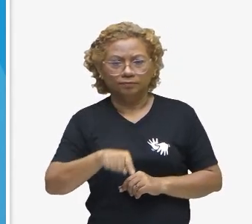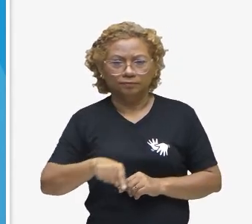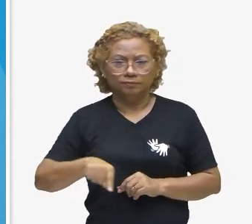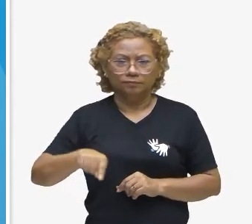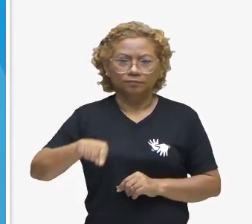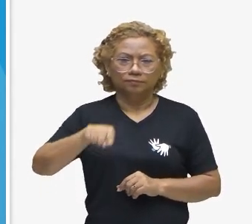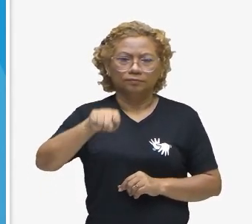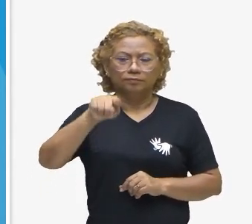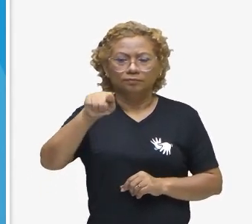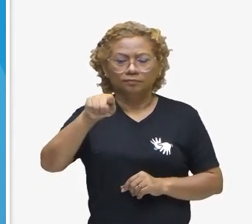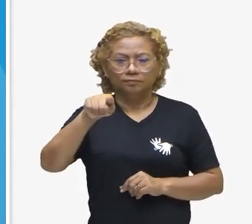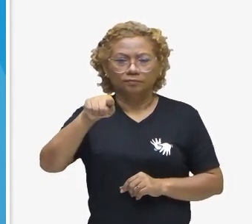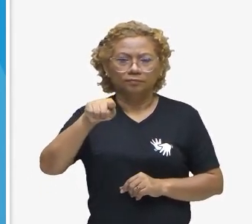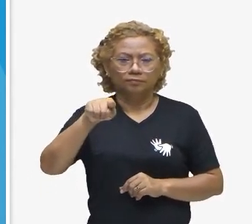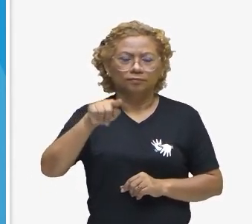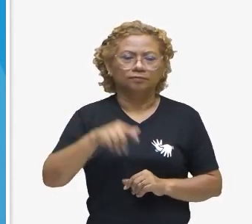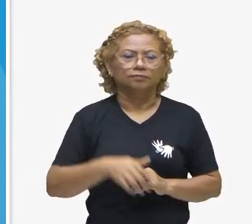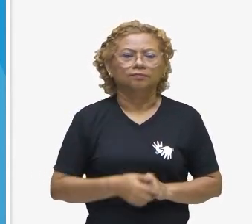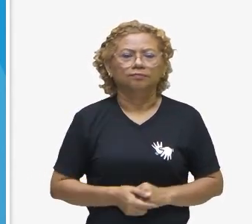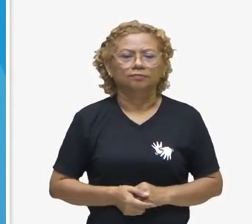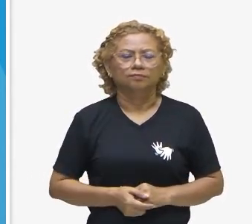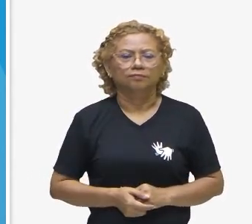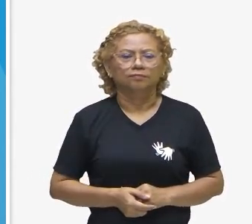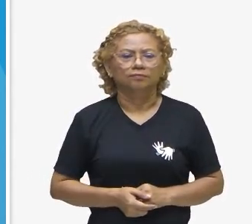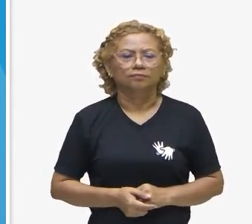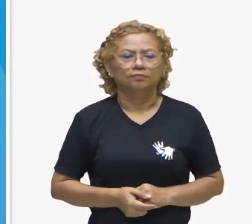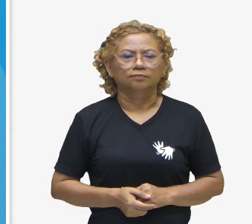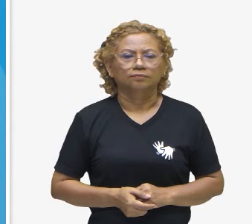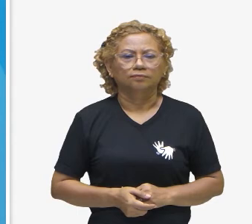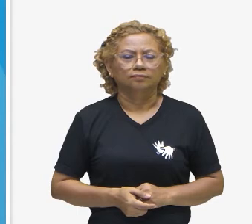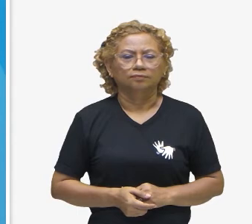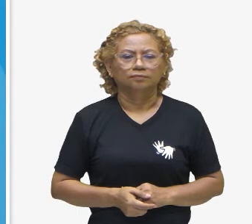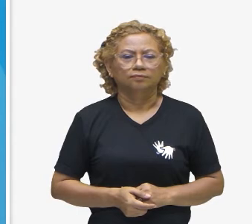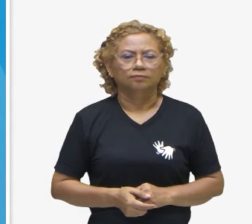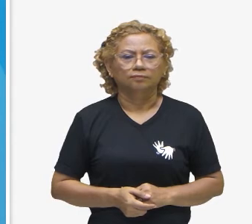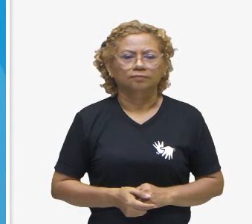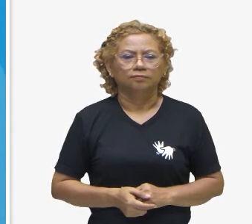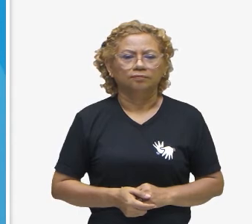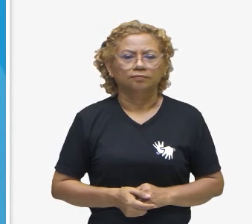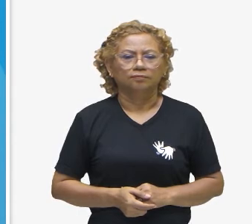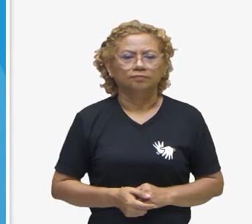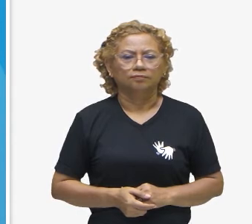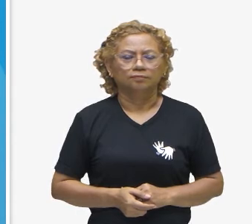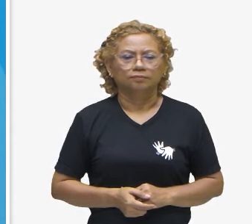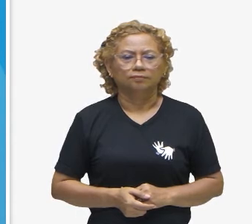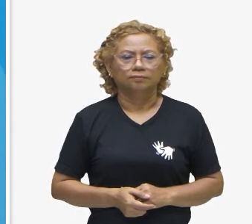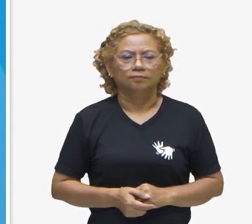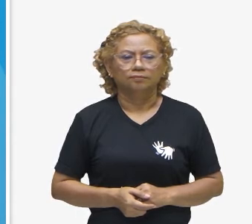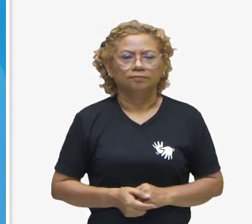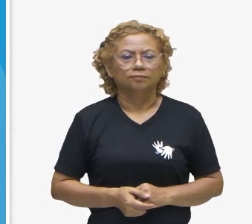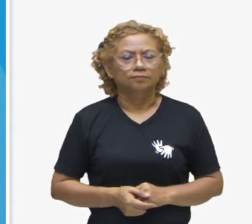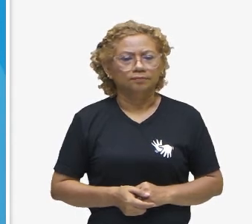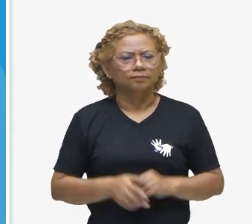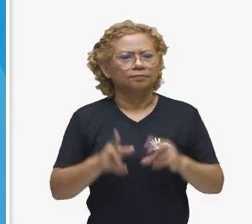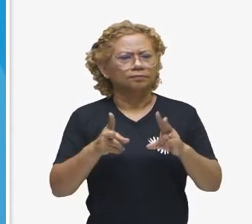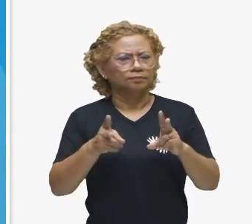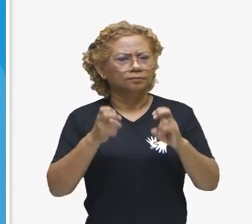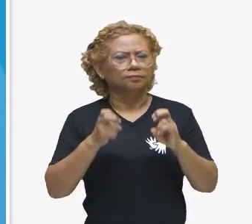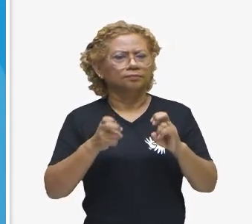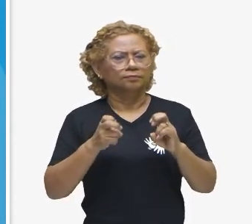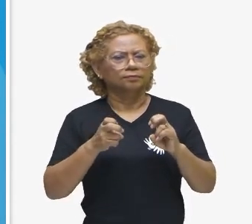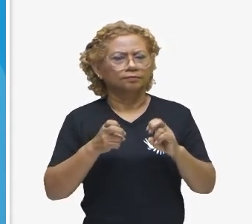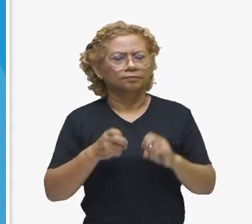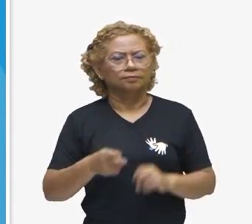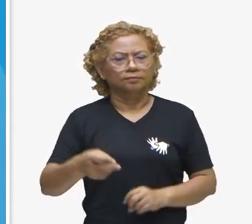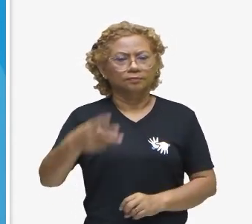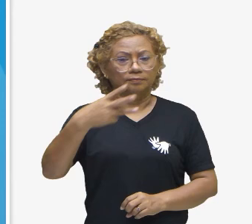o gráfico da função cosseno. Ou seja, esse 3 aqui na frente do x fez